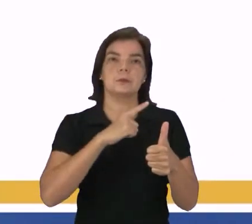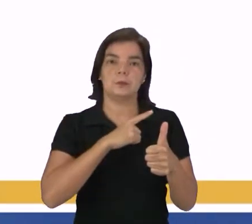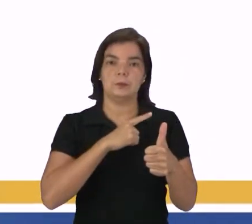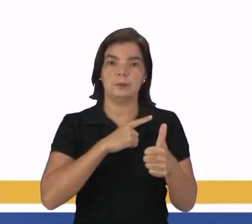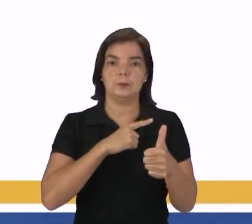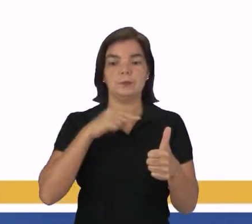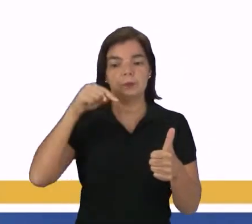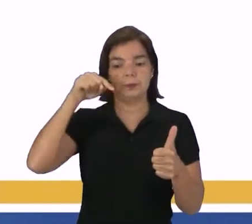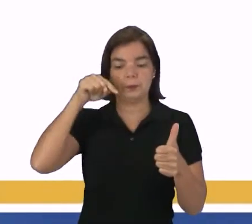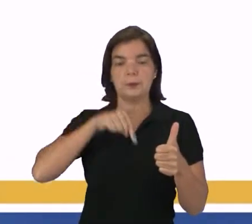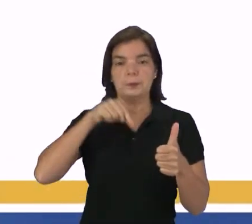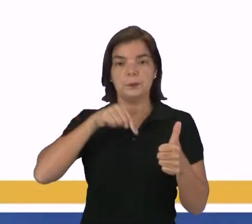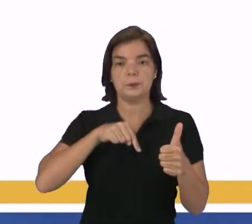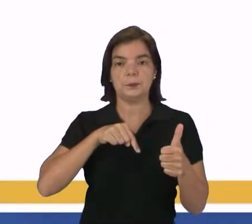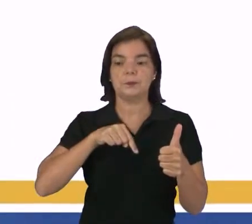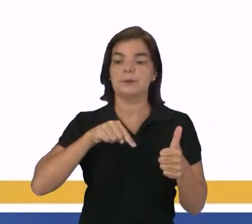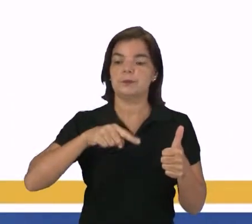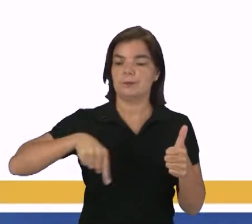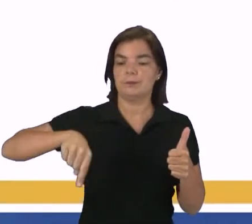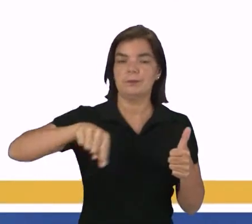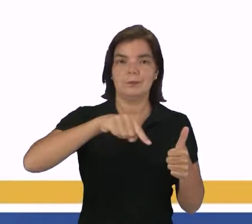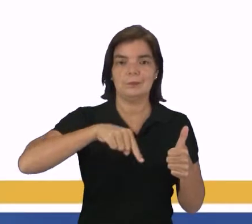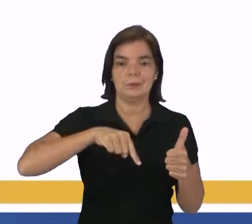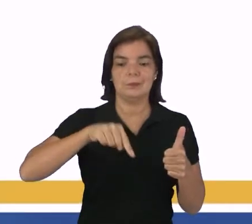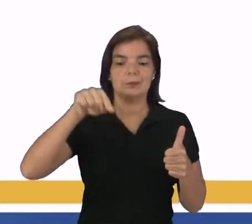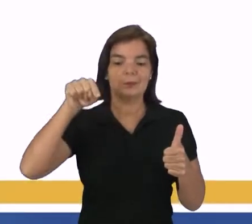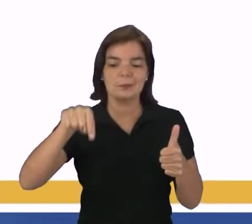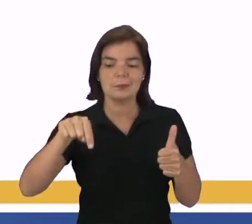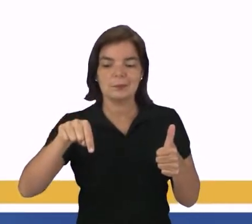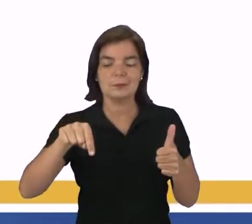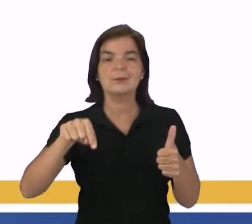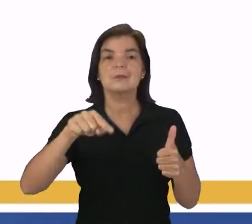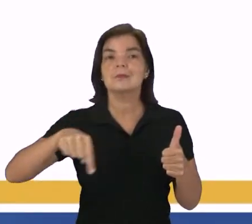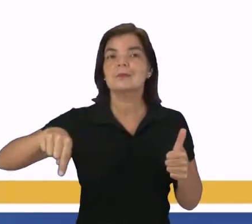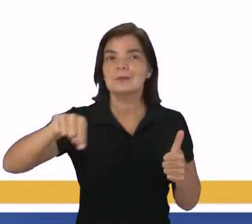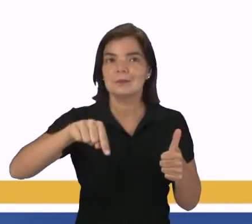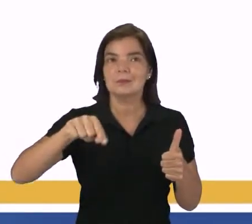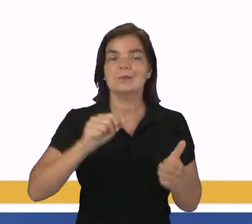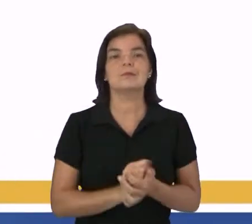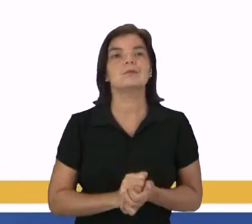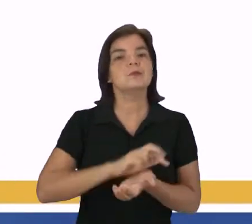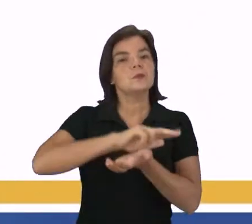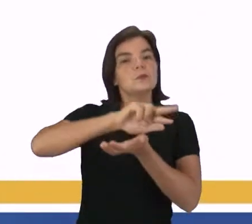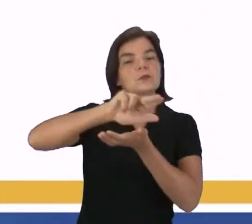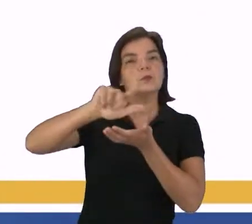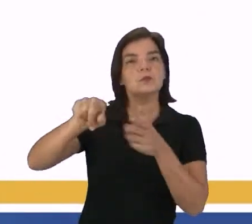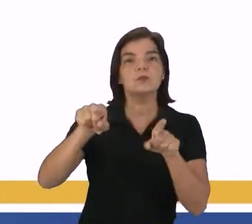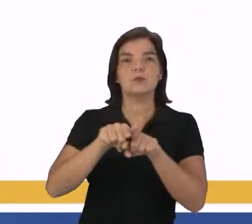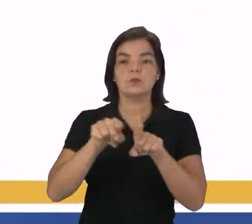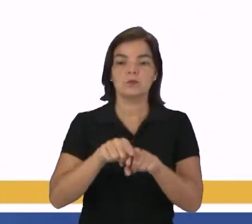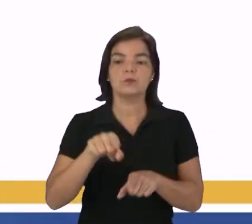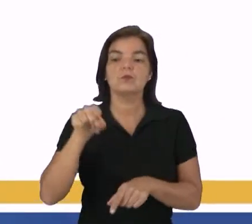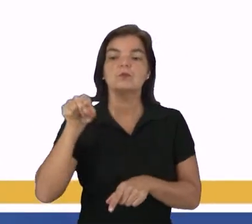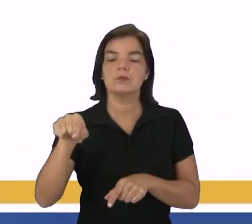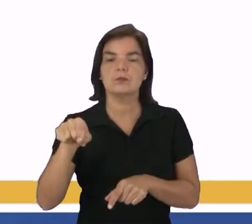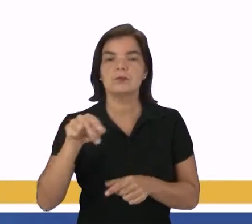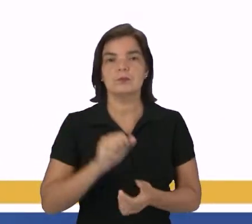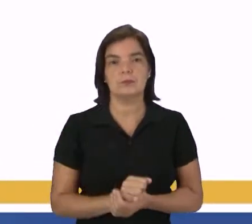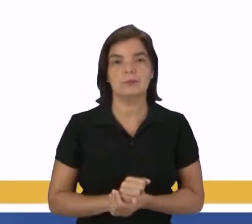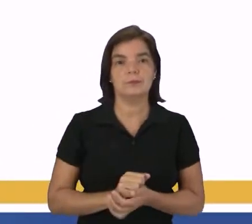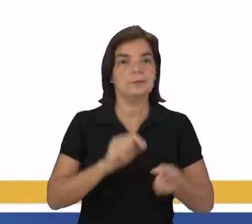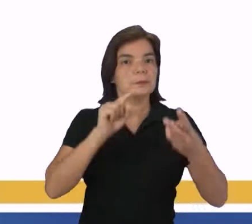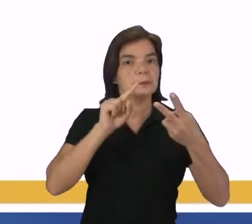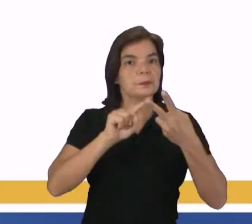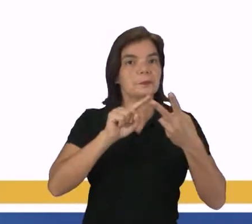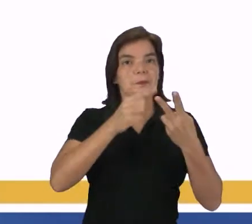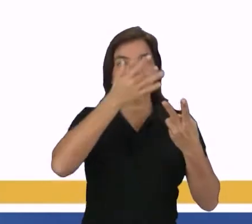aí este, estes, esta, estas e os invariáveis isto. Para a